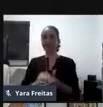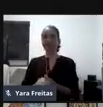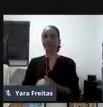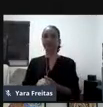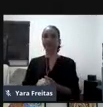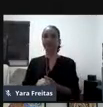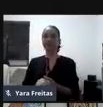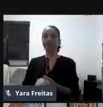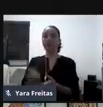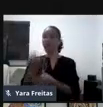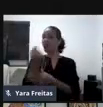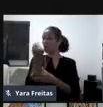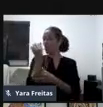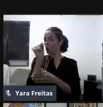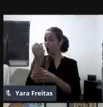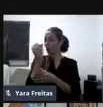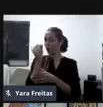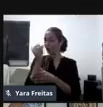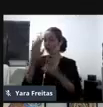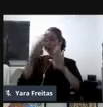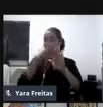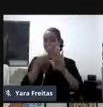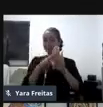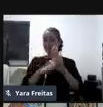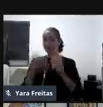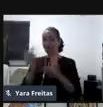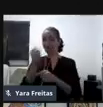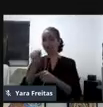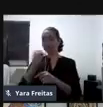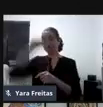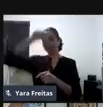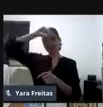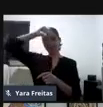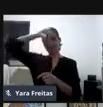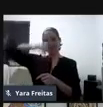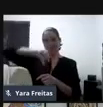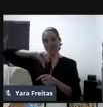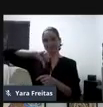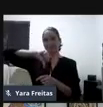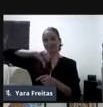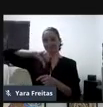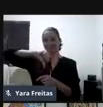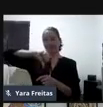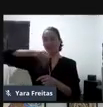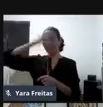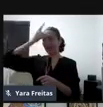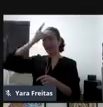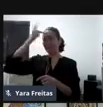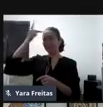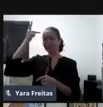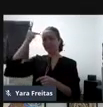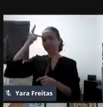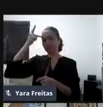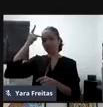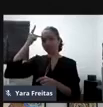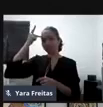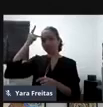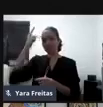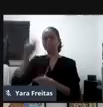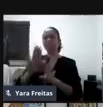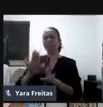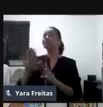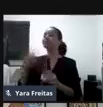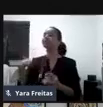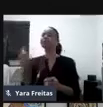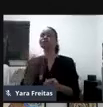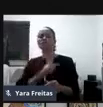E o 8º fator de risco, gente, é a depressão. E a gente não tem ainda uma ideia de que se